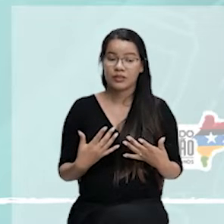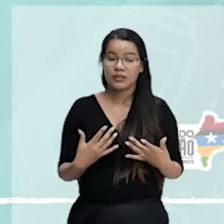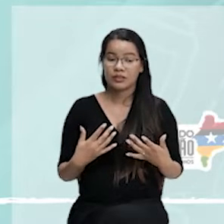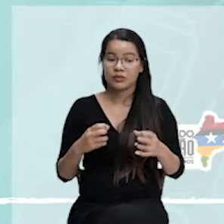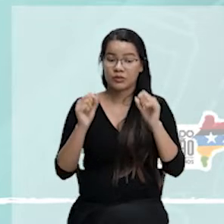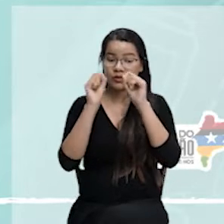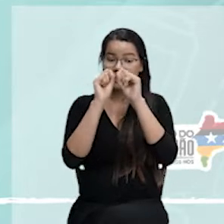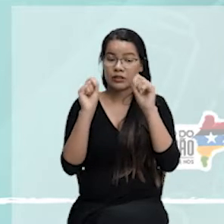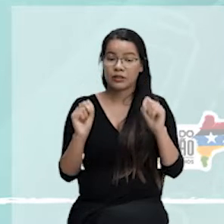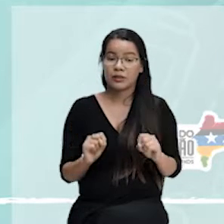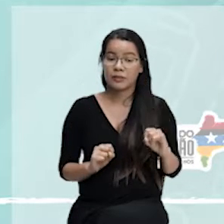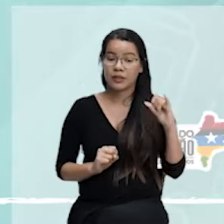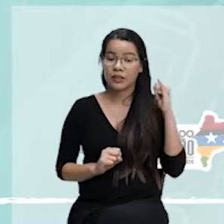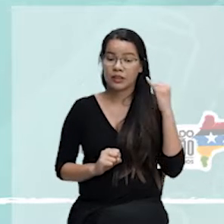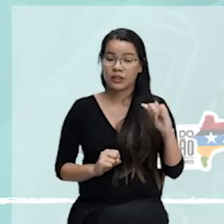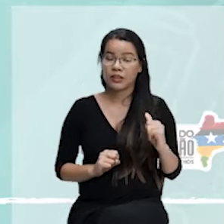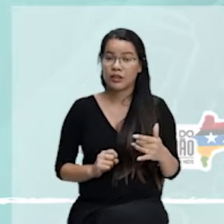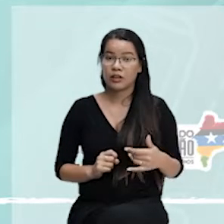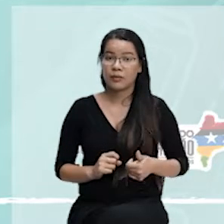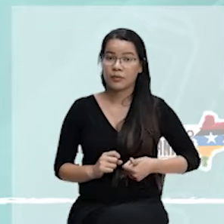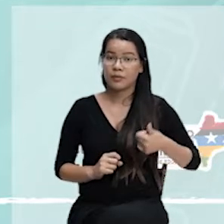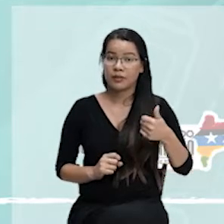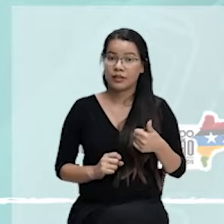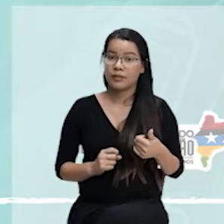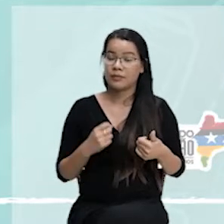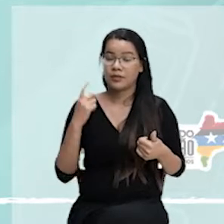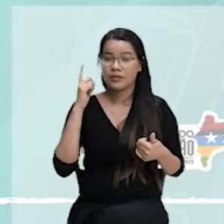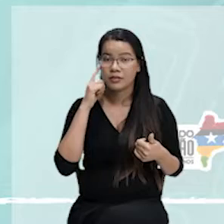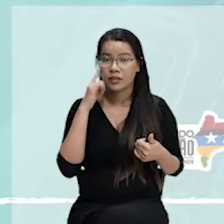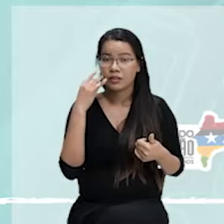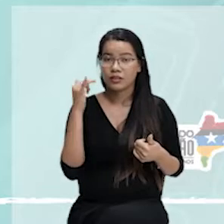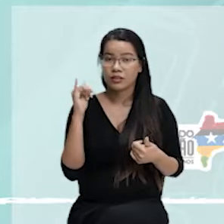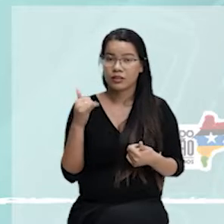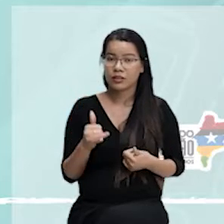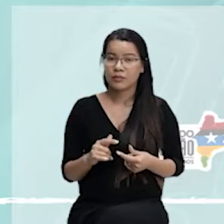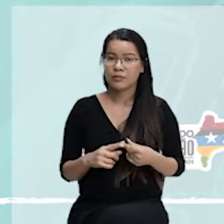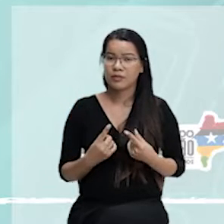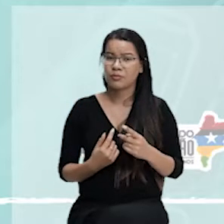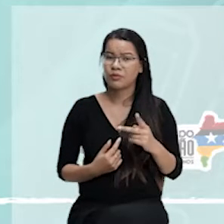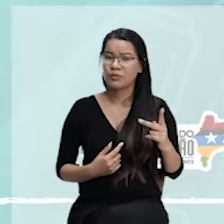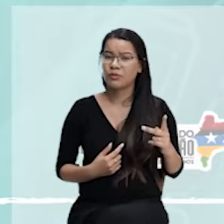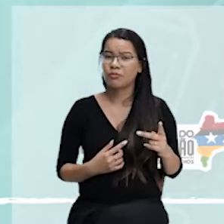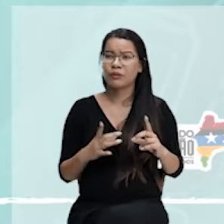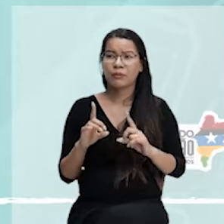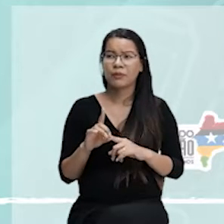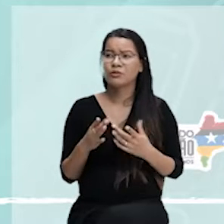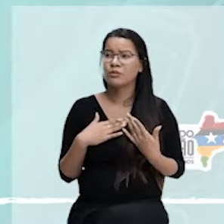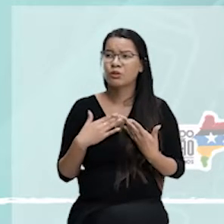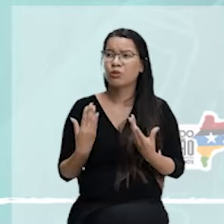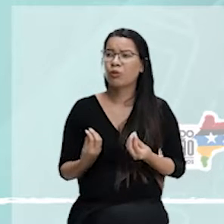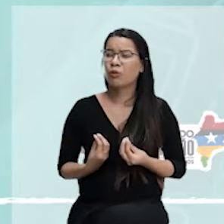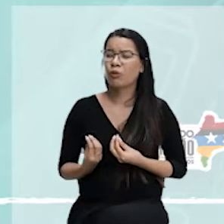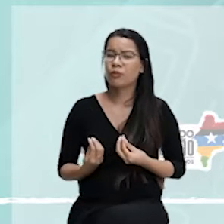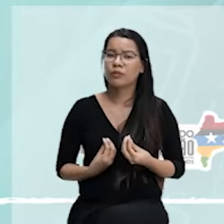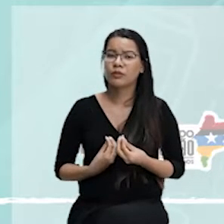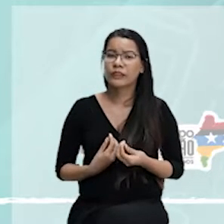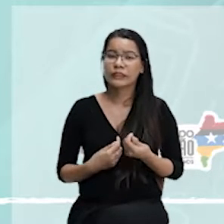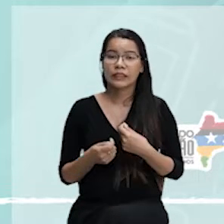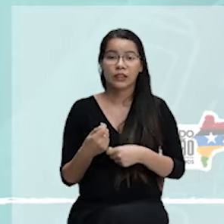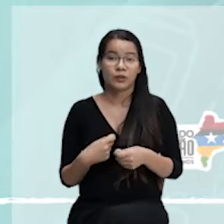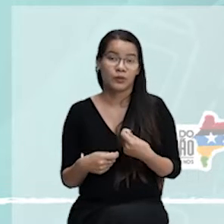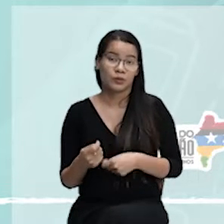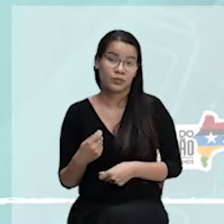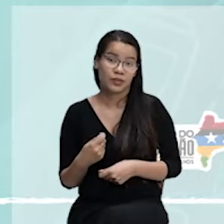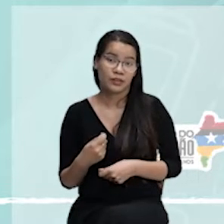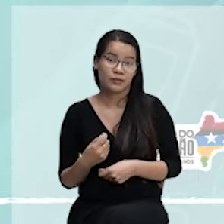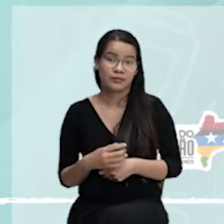primeira coisa é pensar na questão energética. Professor, mas isso depende de mim em que sentido? No sentido da economia, meu